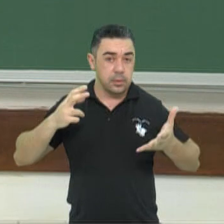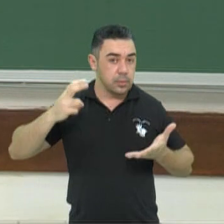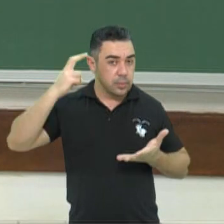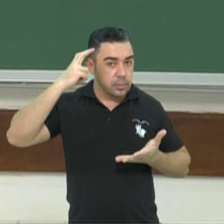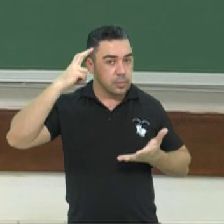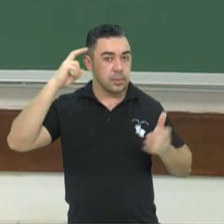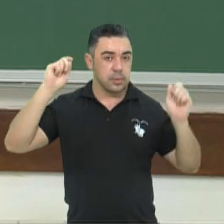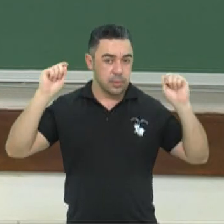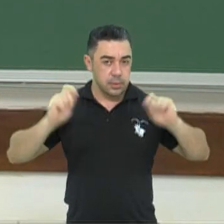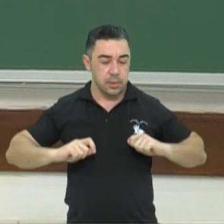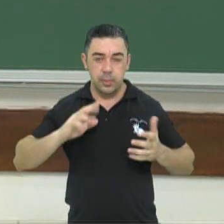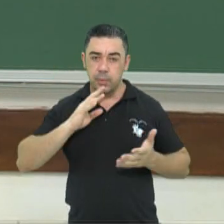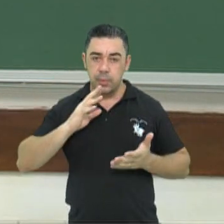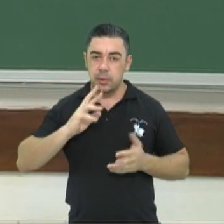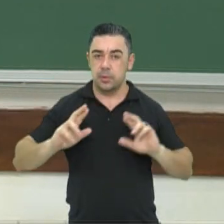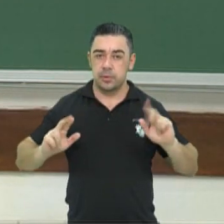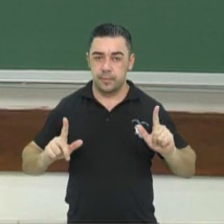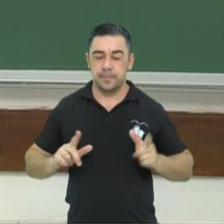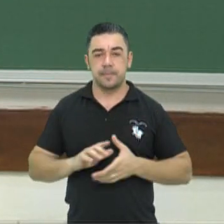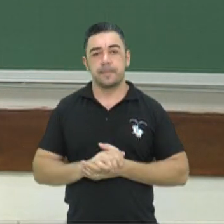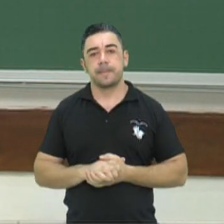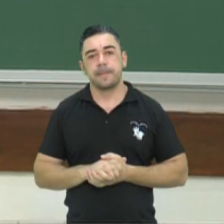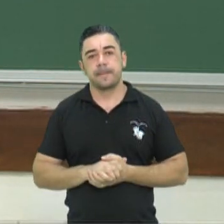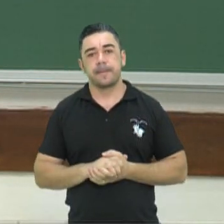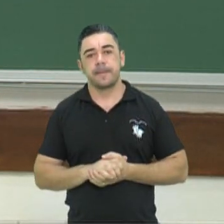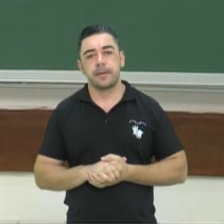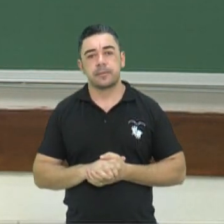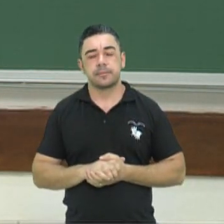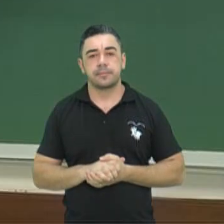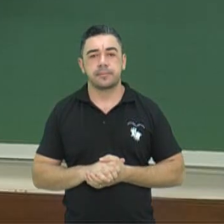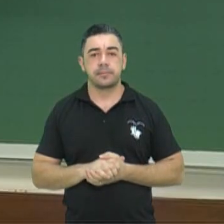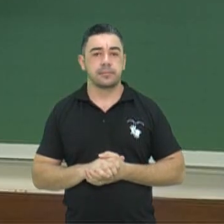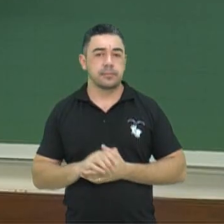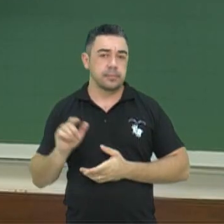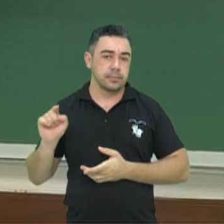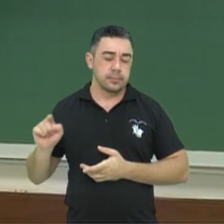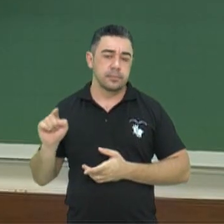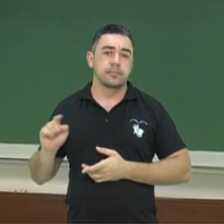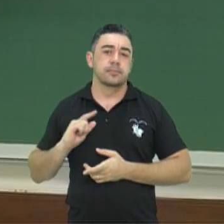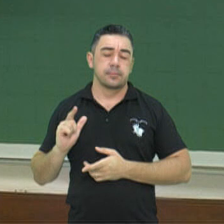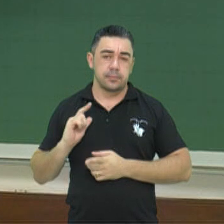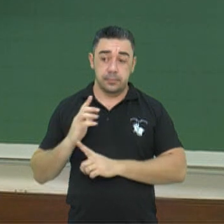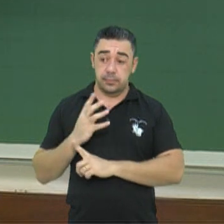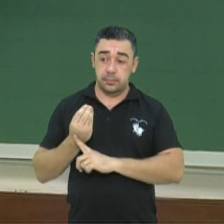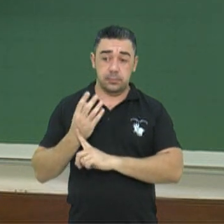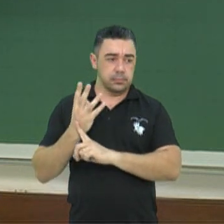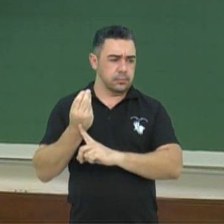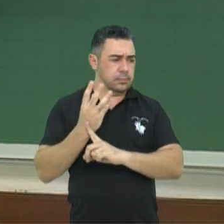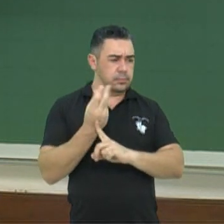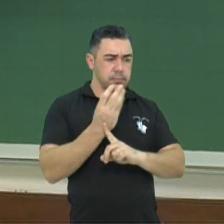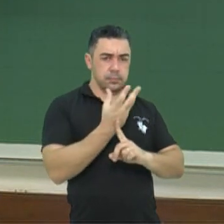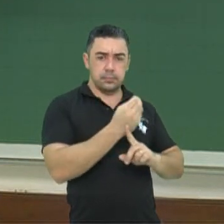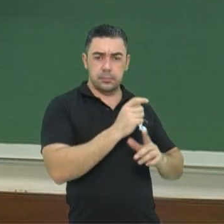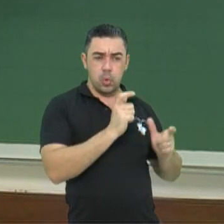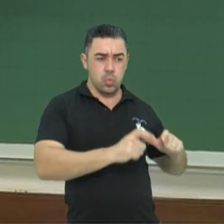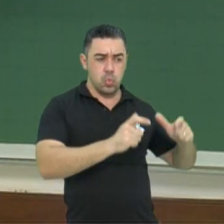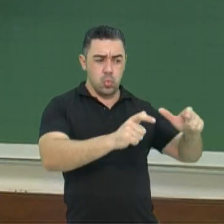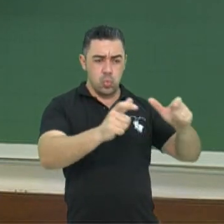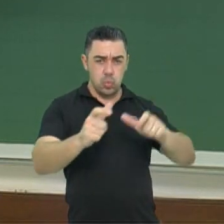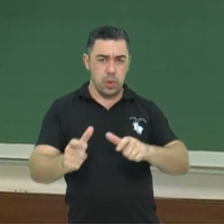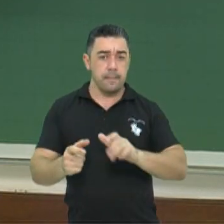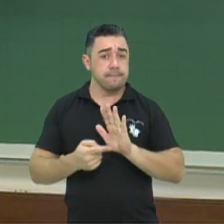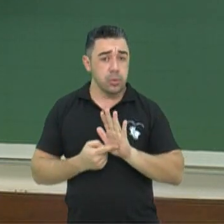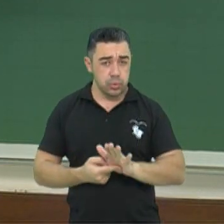e conheça coisas diferentes, né? E há artistas em todos os lugares, mostrando aquilo que